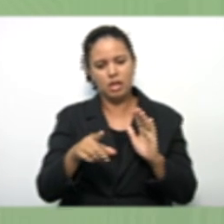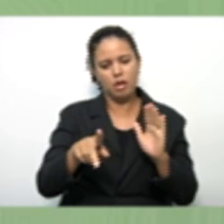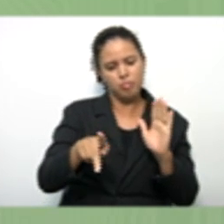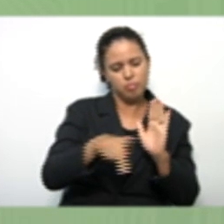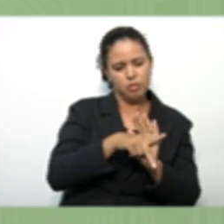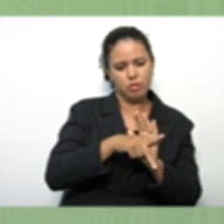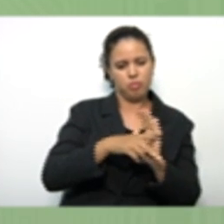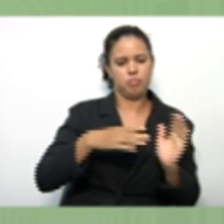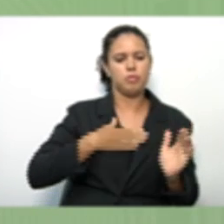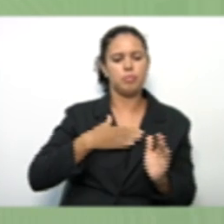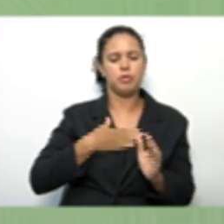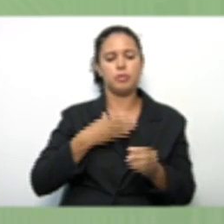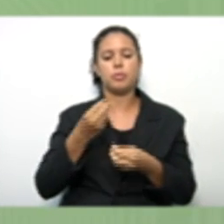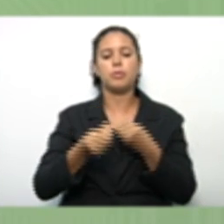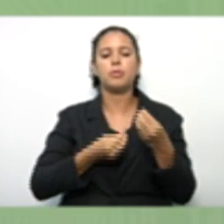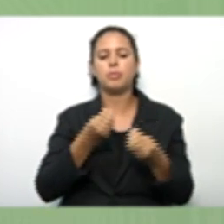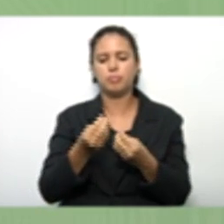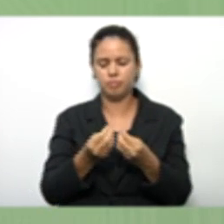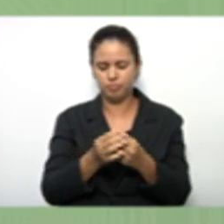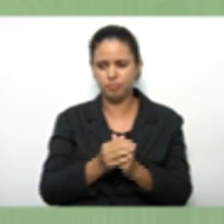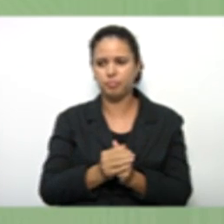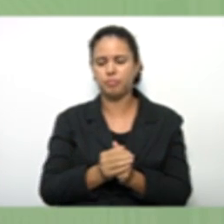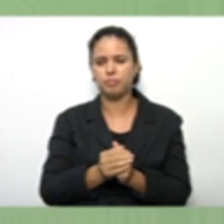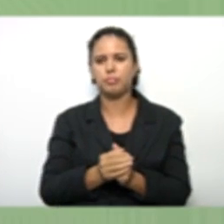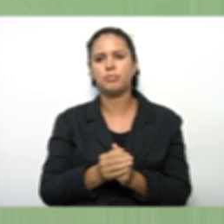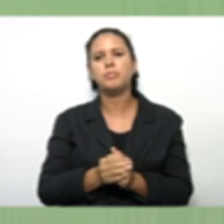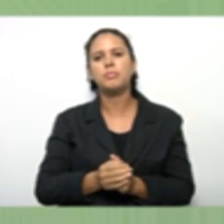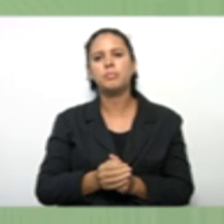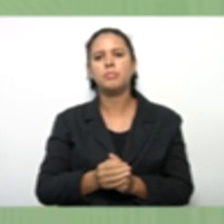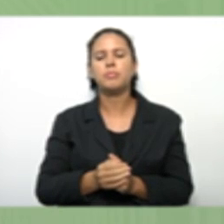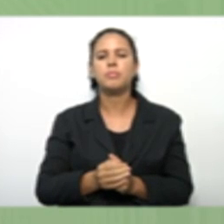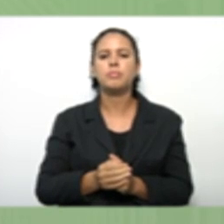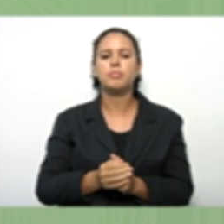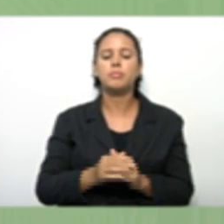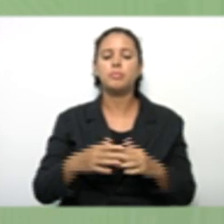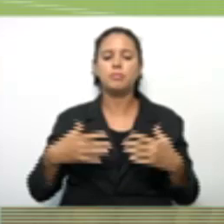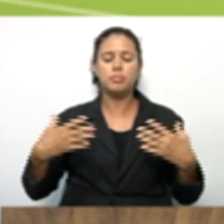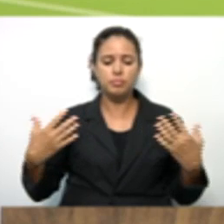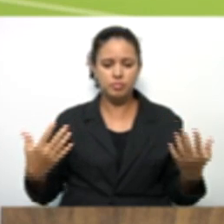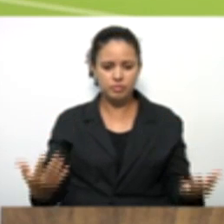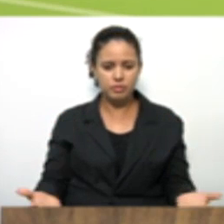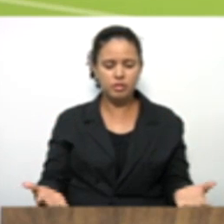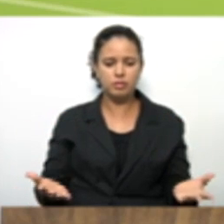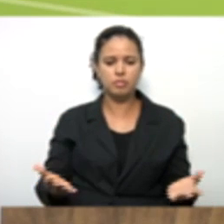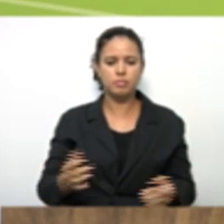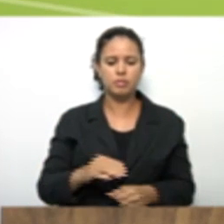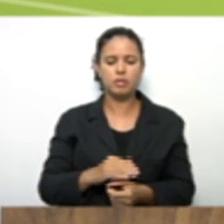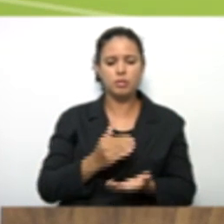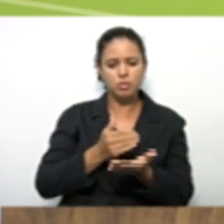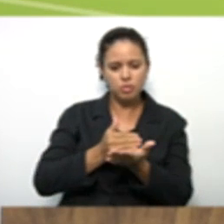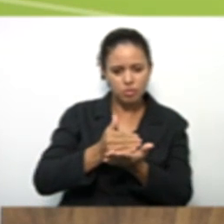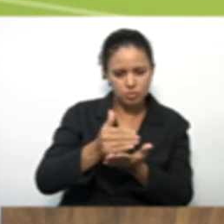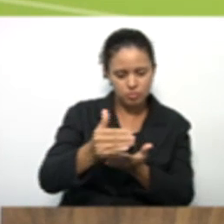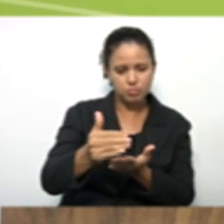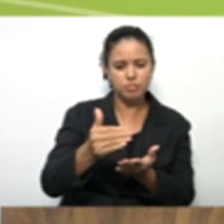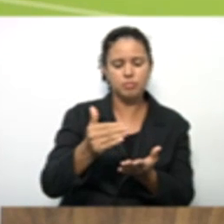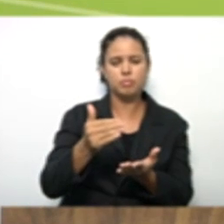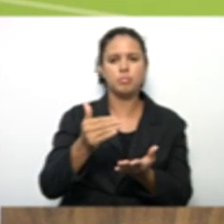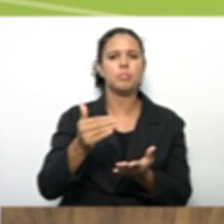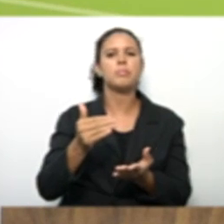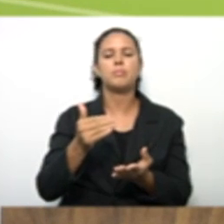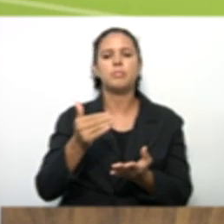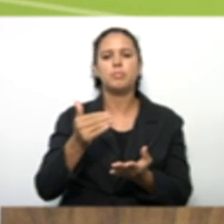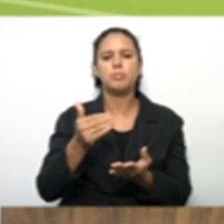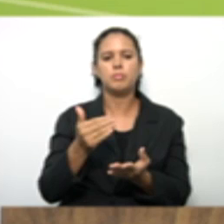né? Então, de acordo com houve a necessidade de controlar, né, deixou-se de ter 1, 2, mas ter mais, uma maior quantidade,